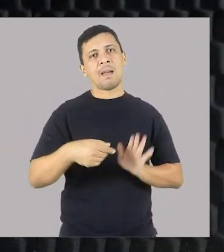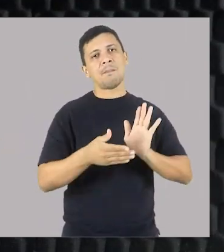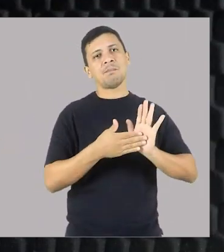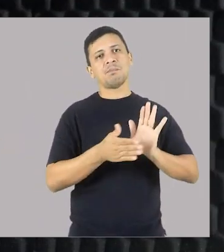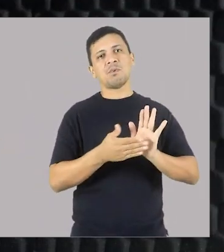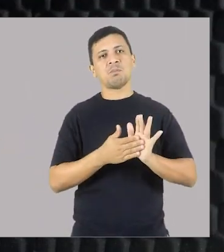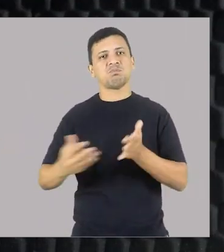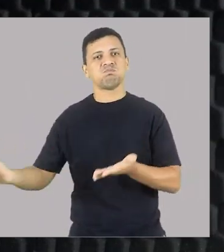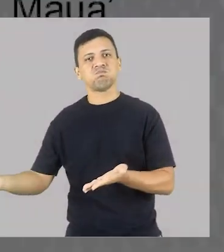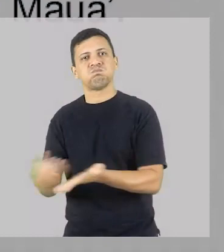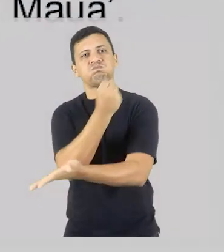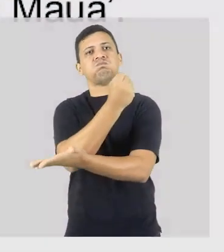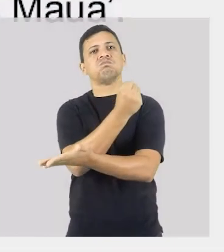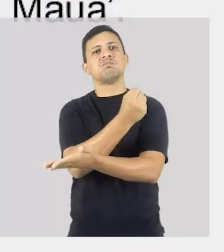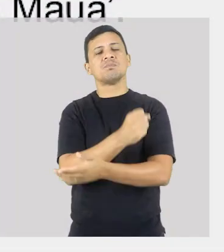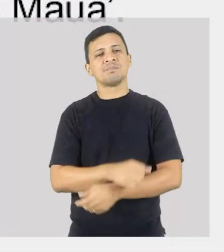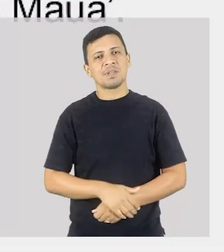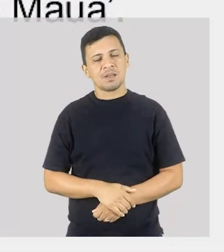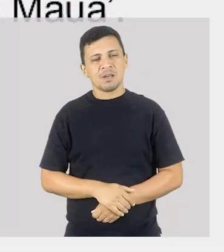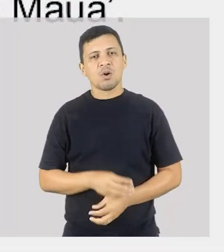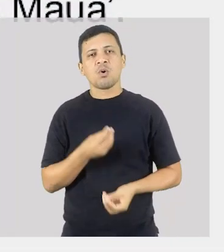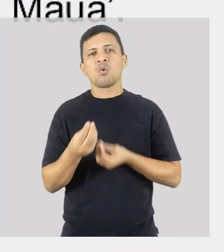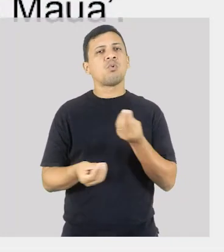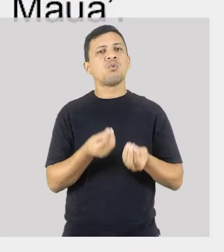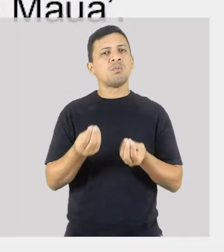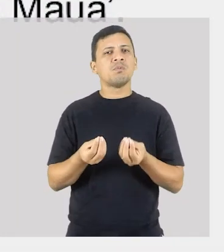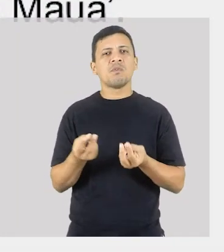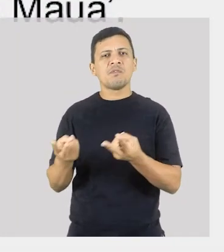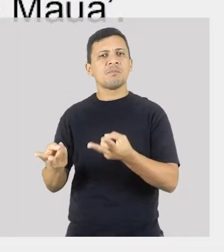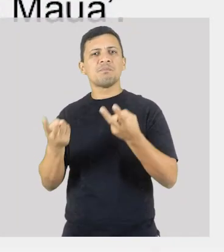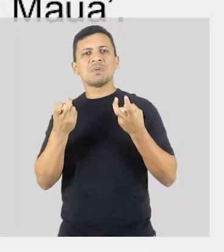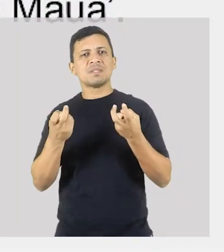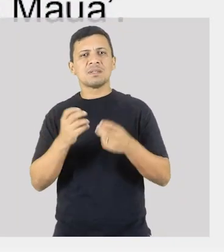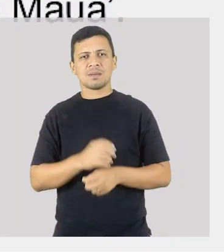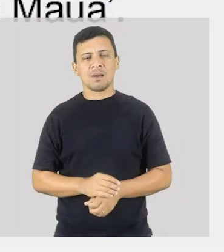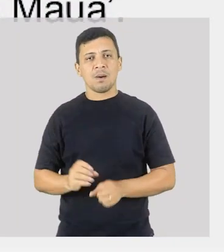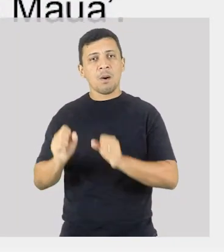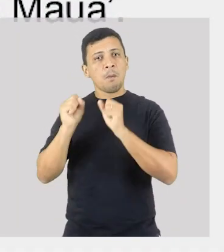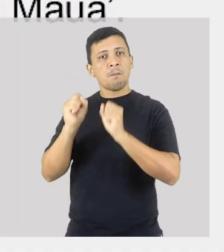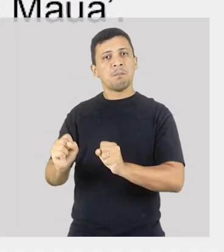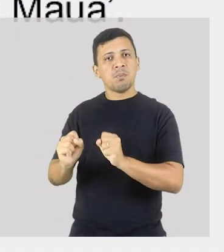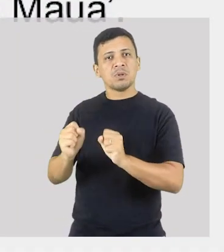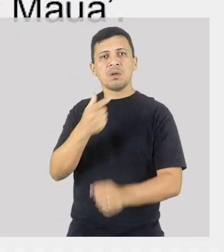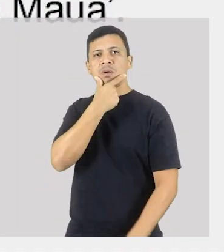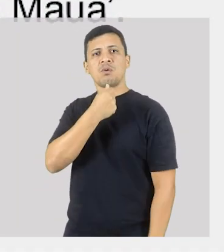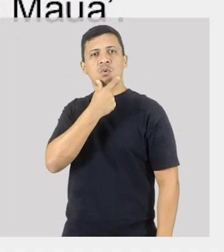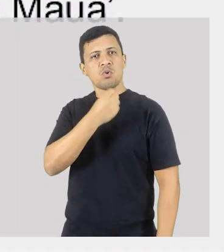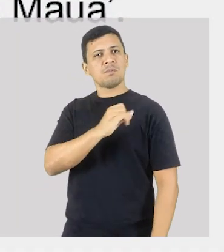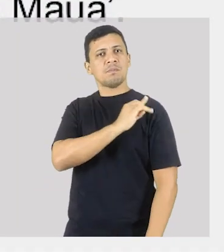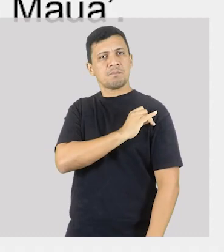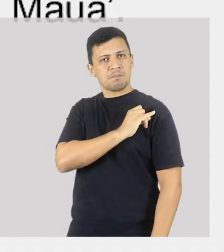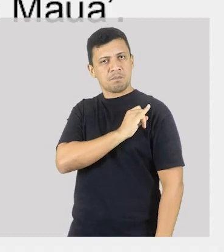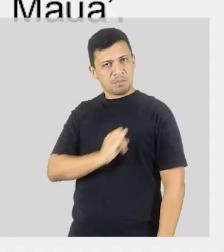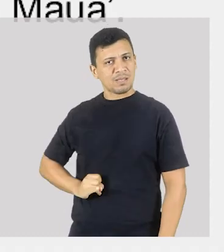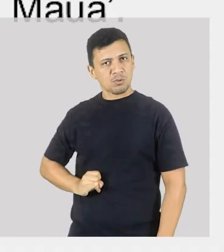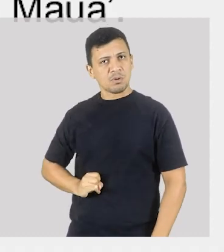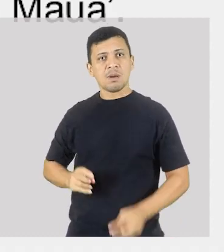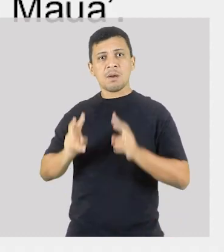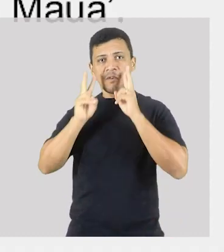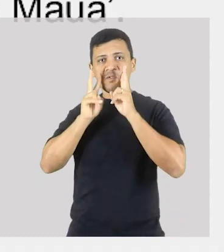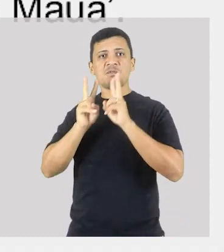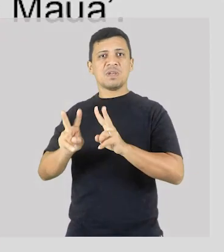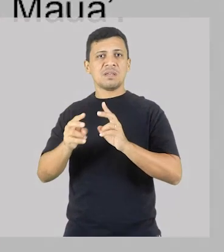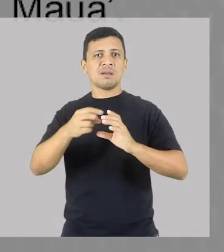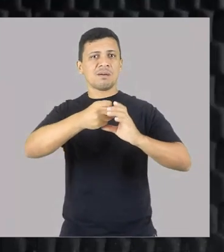se observar é que a centralização do poder do imperador, ela pode ser observada sob vários